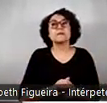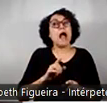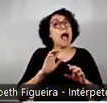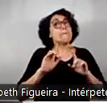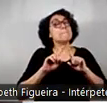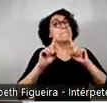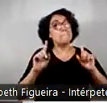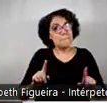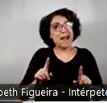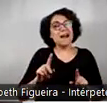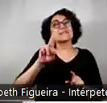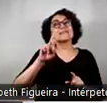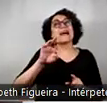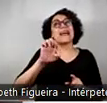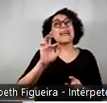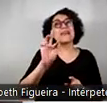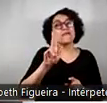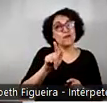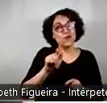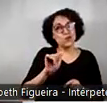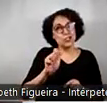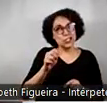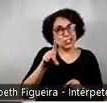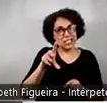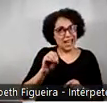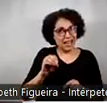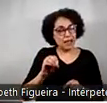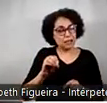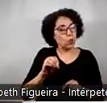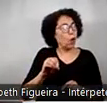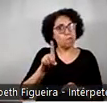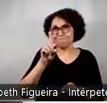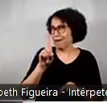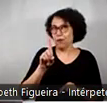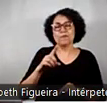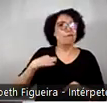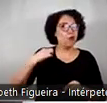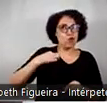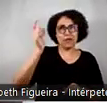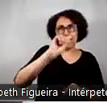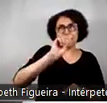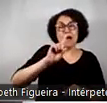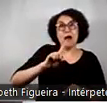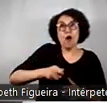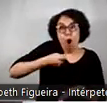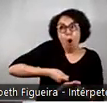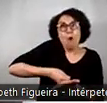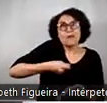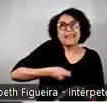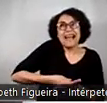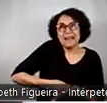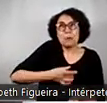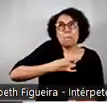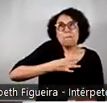ela faz esse deslocamento de forma forçada, e o imigrante, né, considerado imigrante